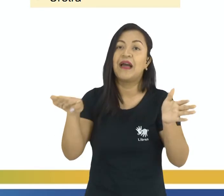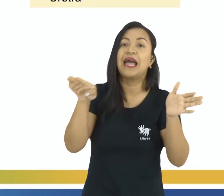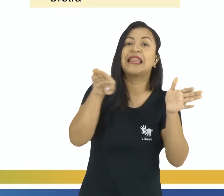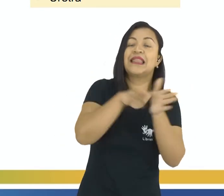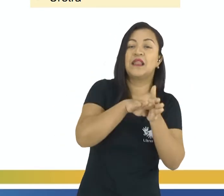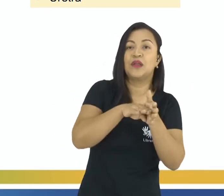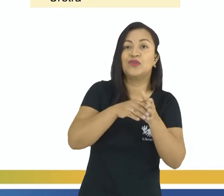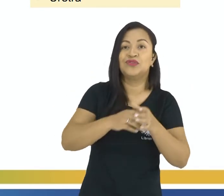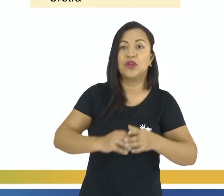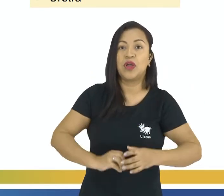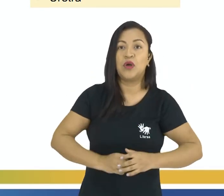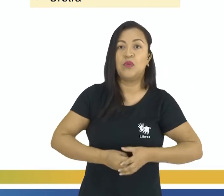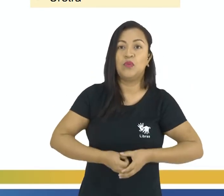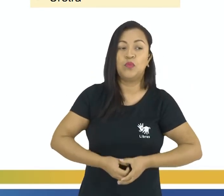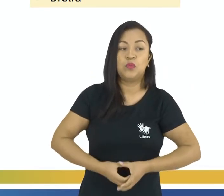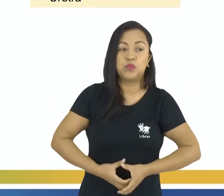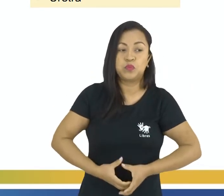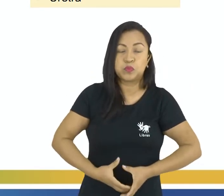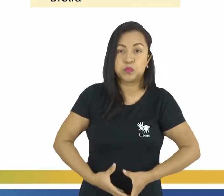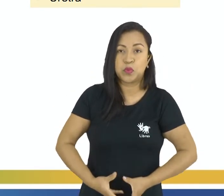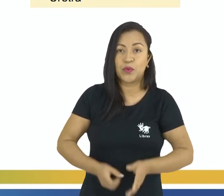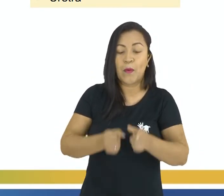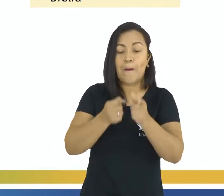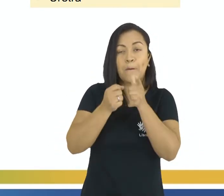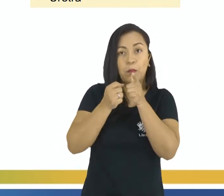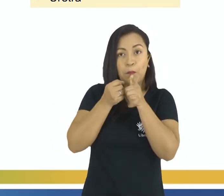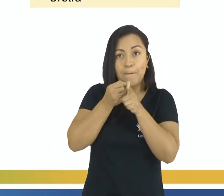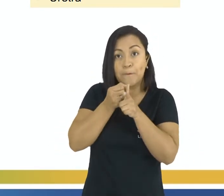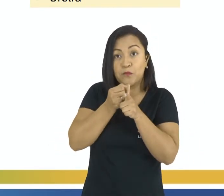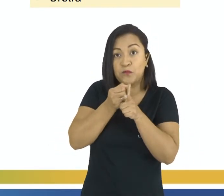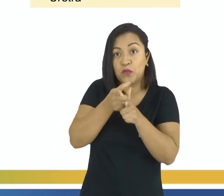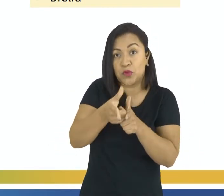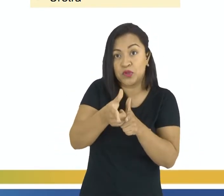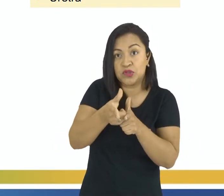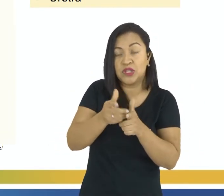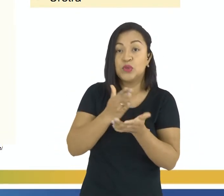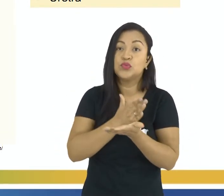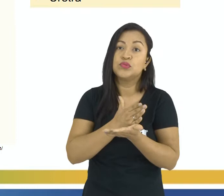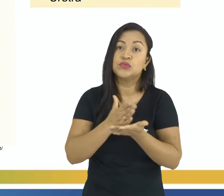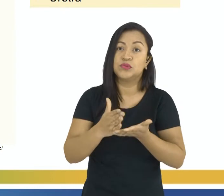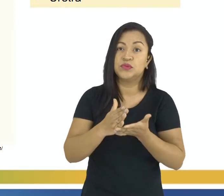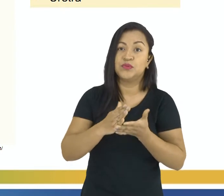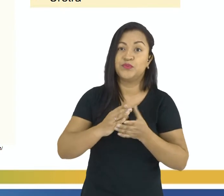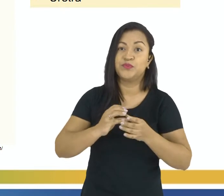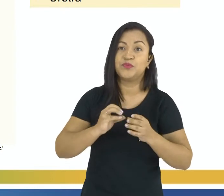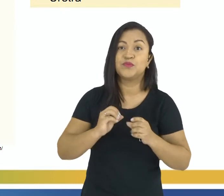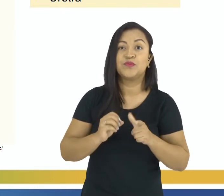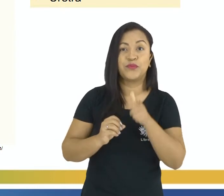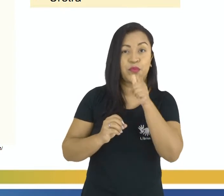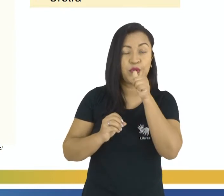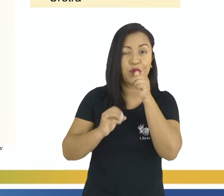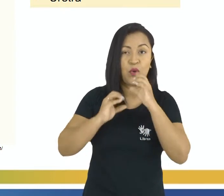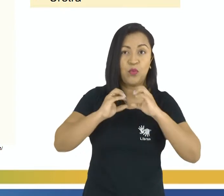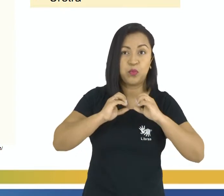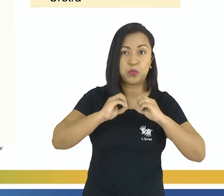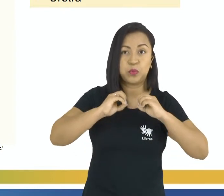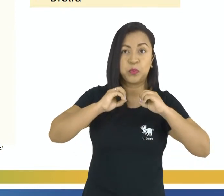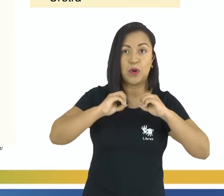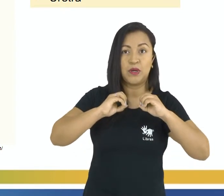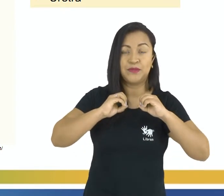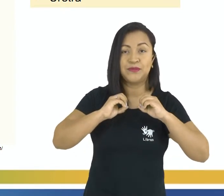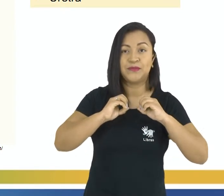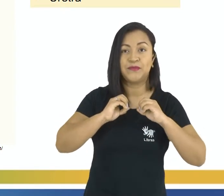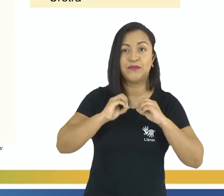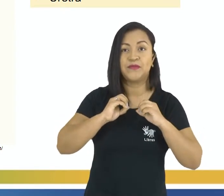eliminado através da ejaculação. Então, começando pelos testículos. Os testículos é onde